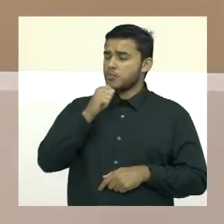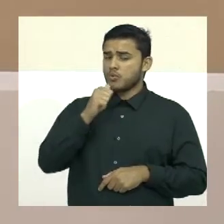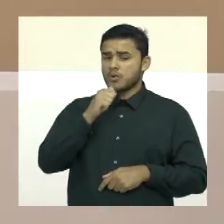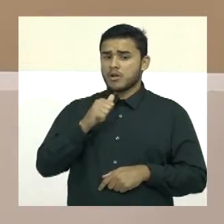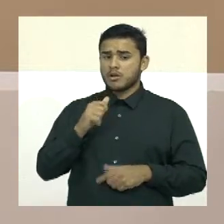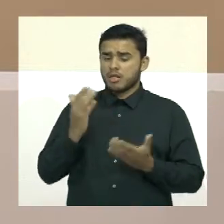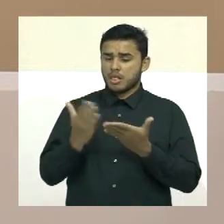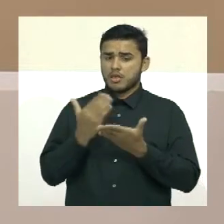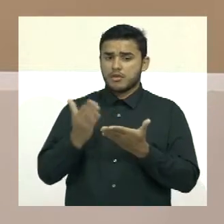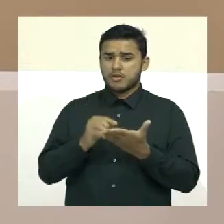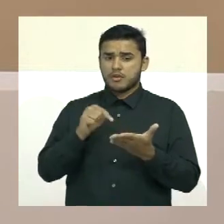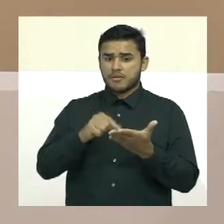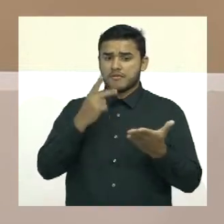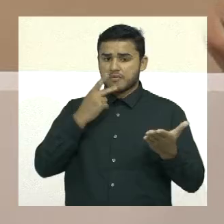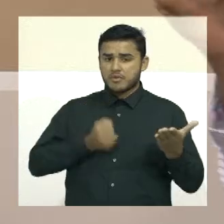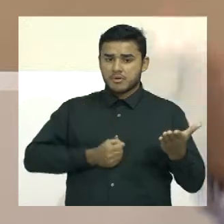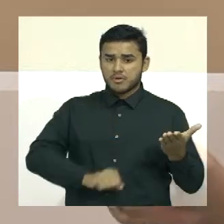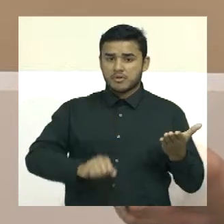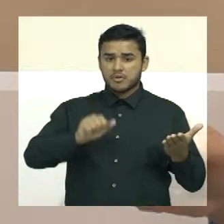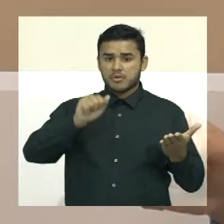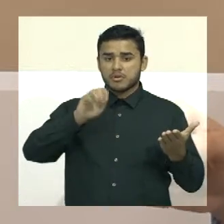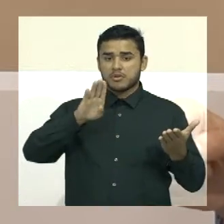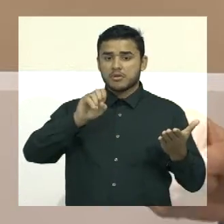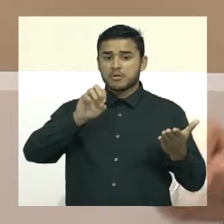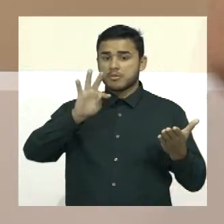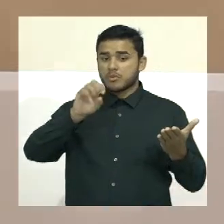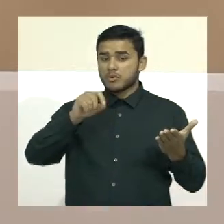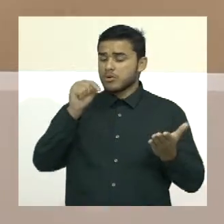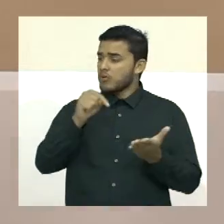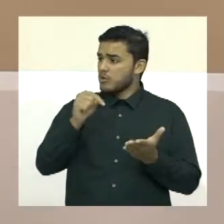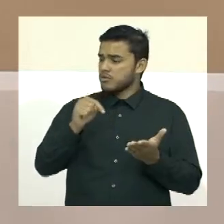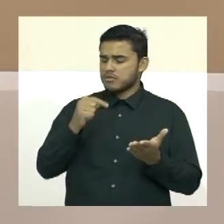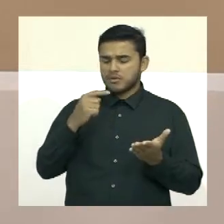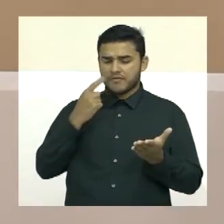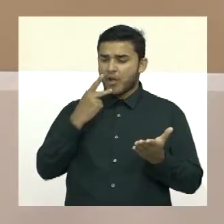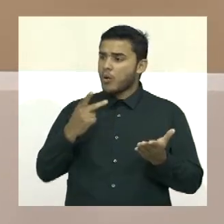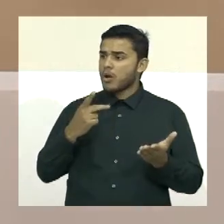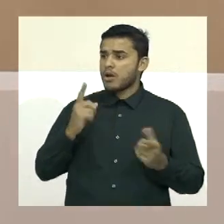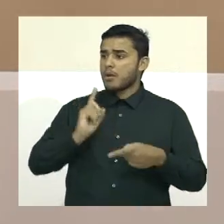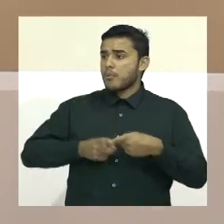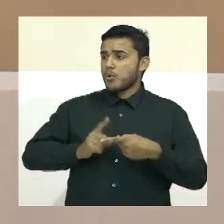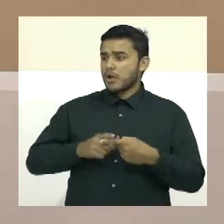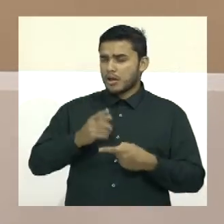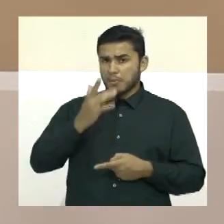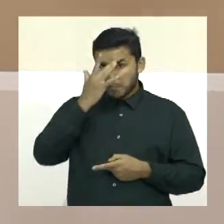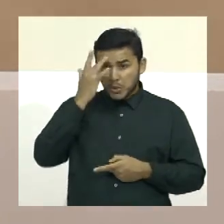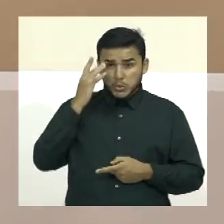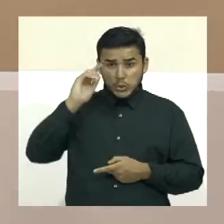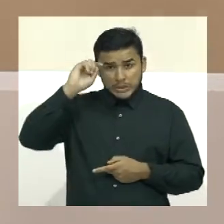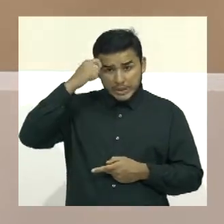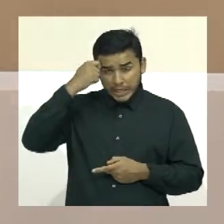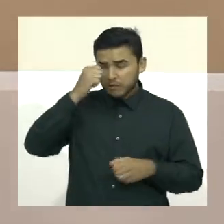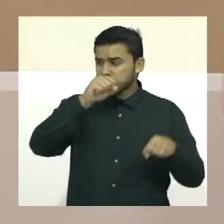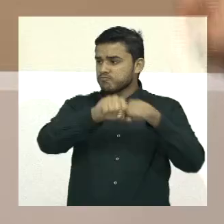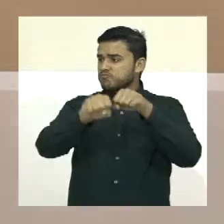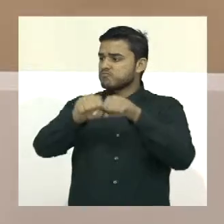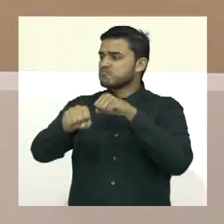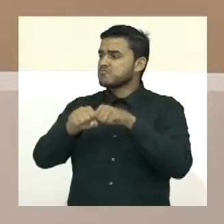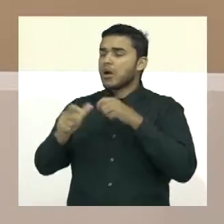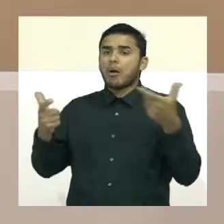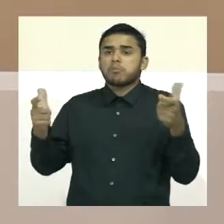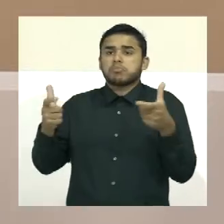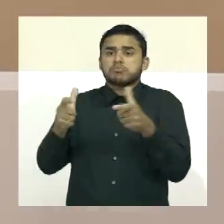ela defende o aborto para exterminar a raça negra. Então, o aborto hoje, nos Estados Unidos, é praticado por uma fundação